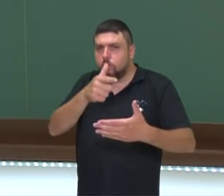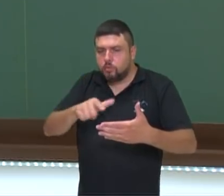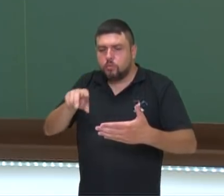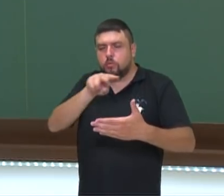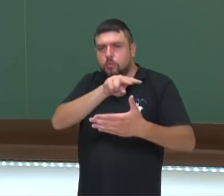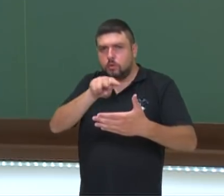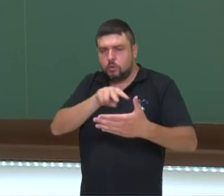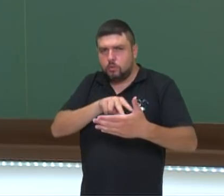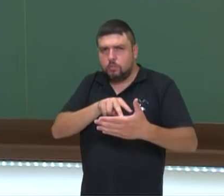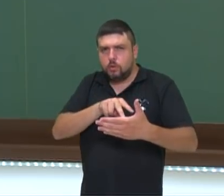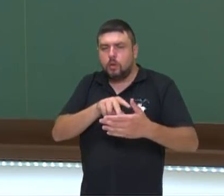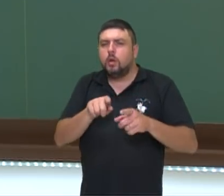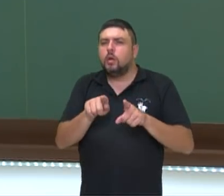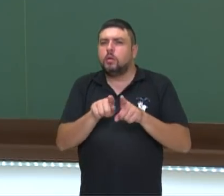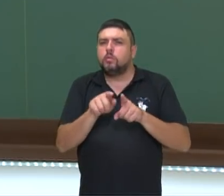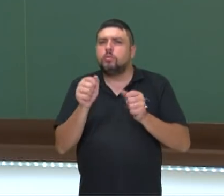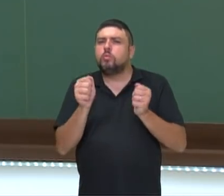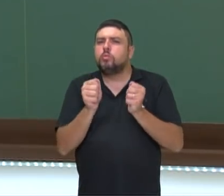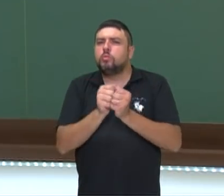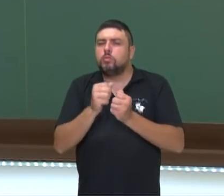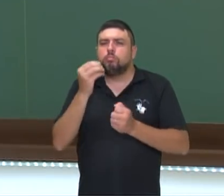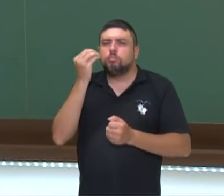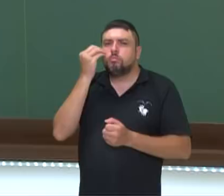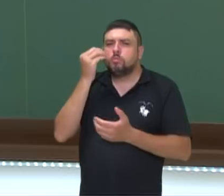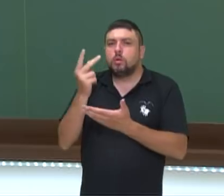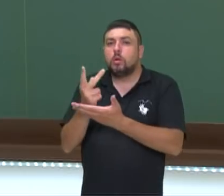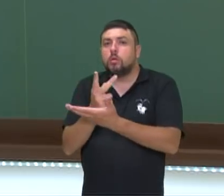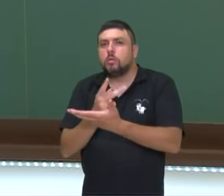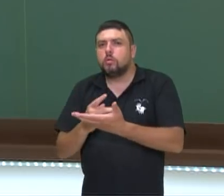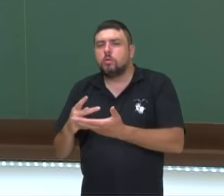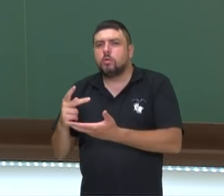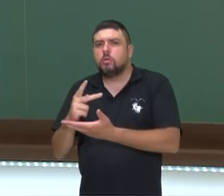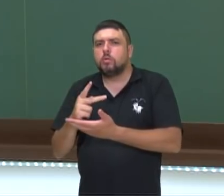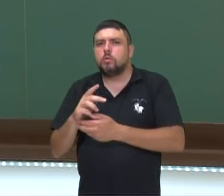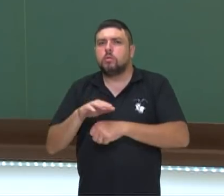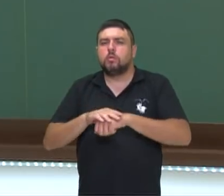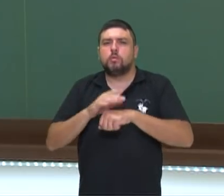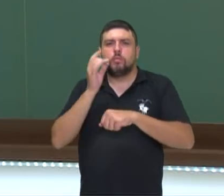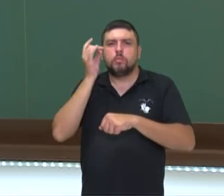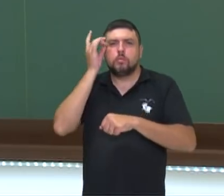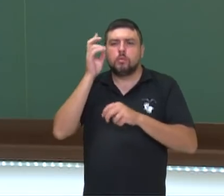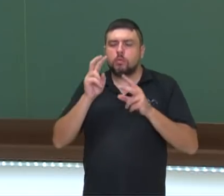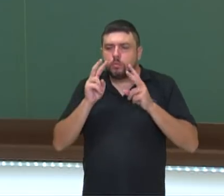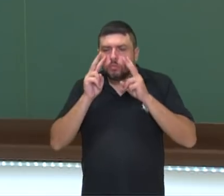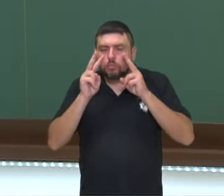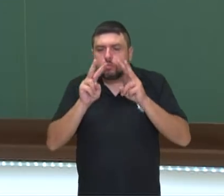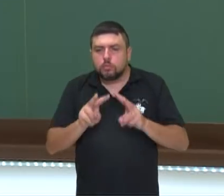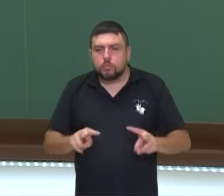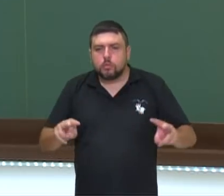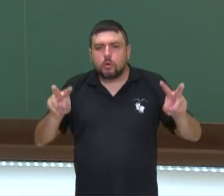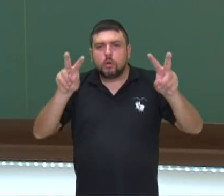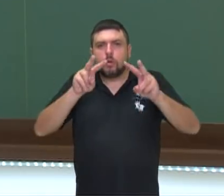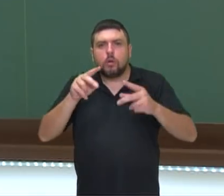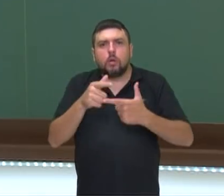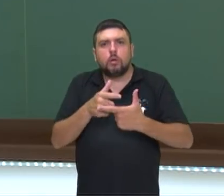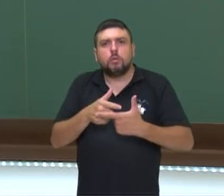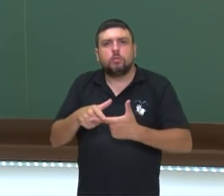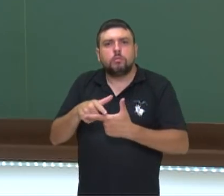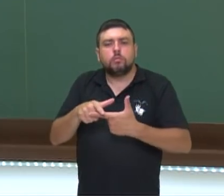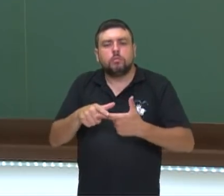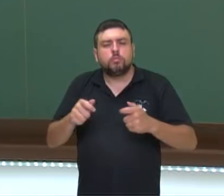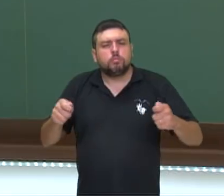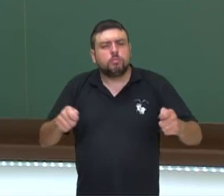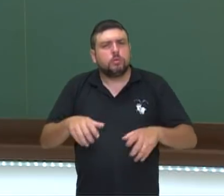tentar fazer um desenho, para a gente ter na nossa cabeça exatamente o problema que nós temos para resolver,